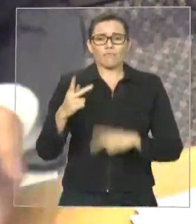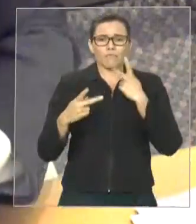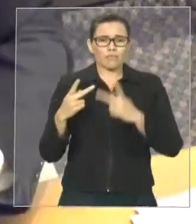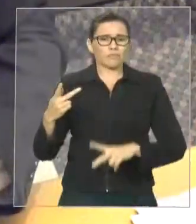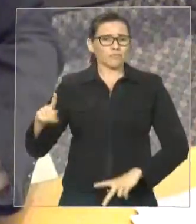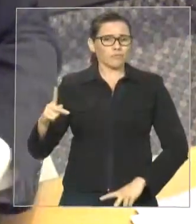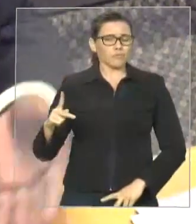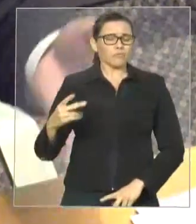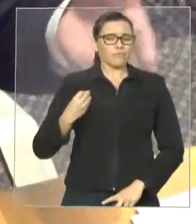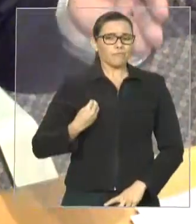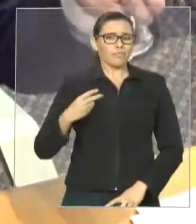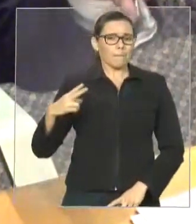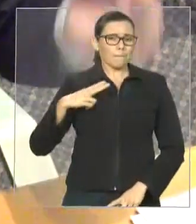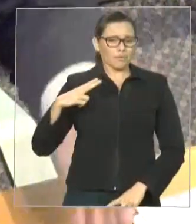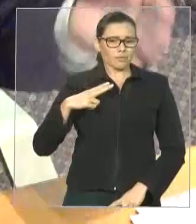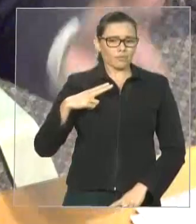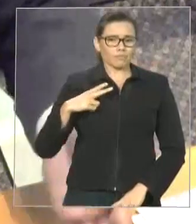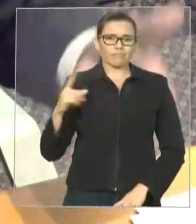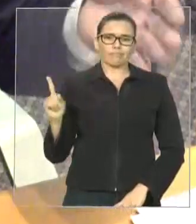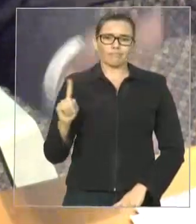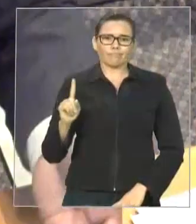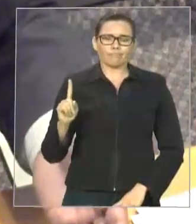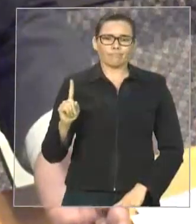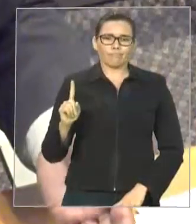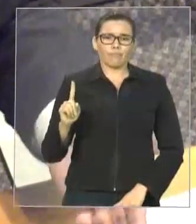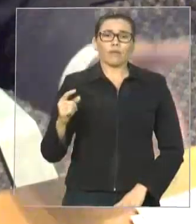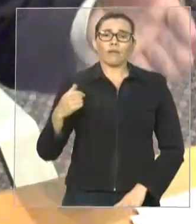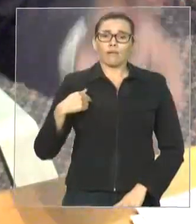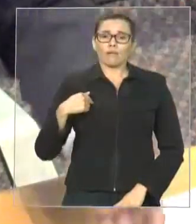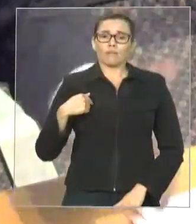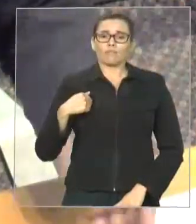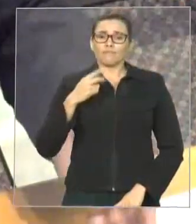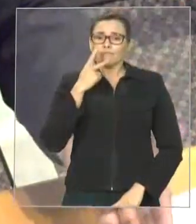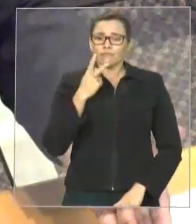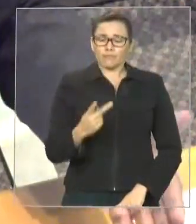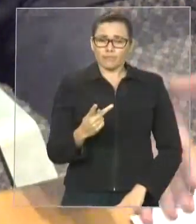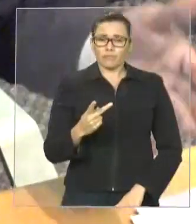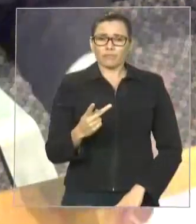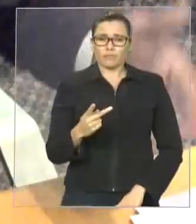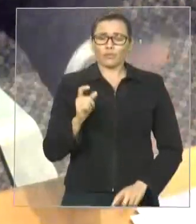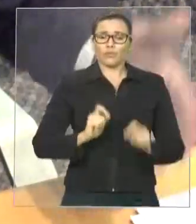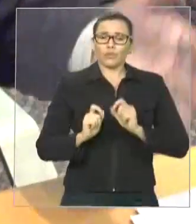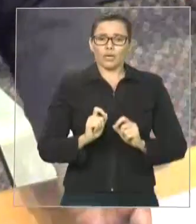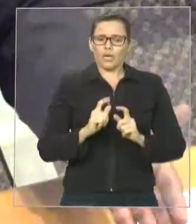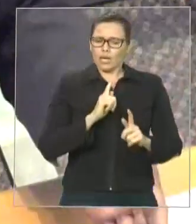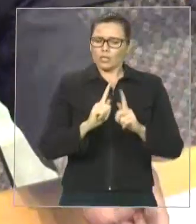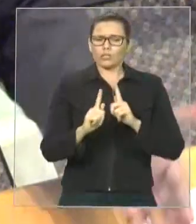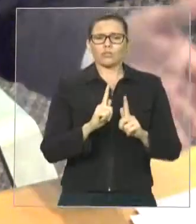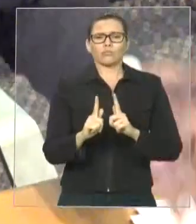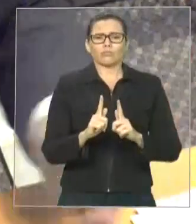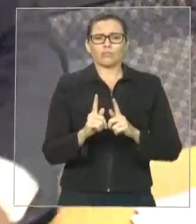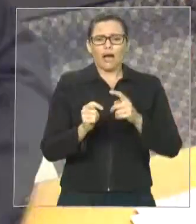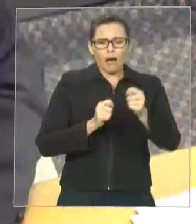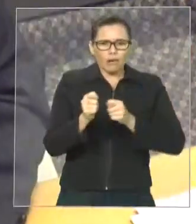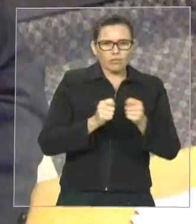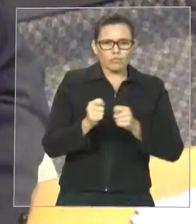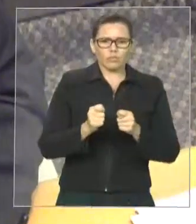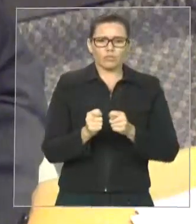é um incompetente, ele não tem competência para gerir uma prefeitura, administrar uma cidade